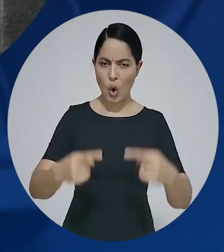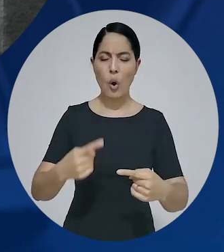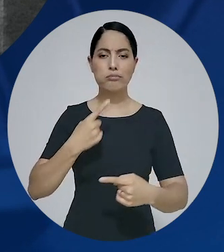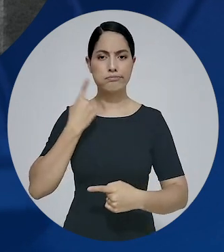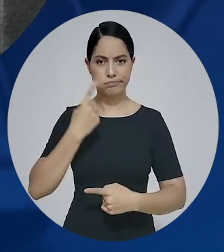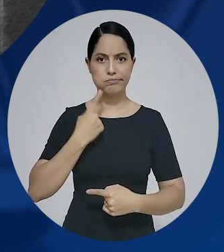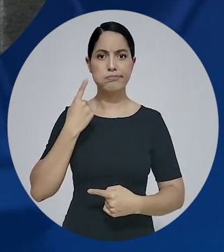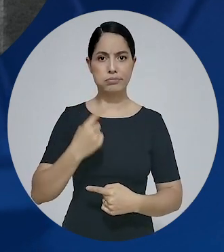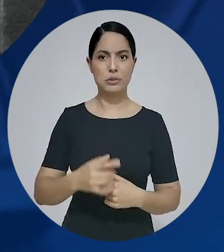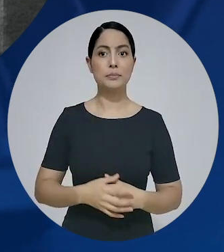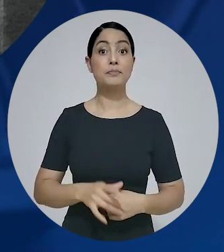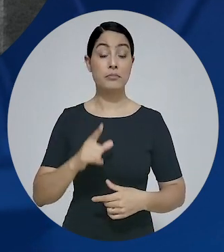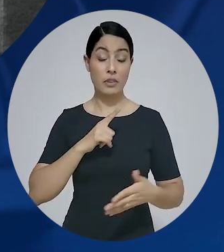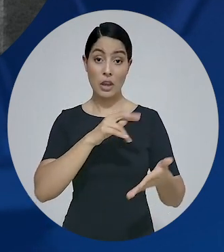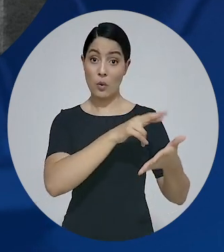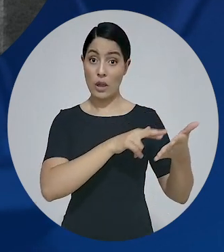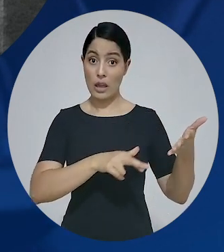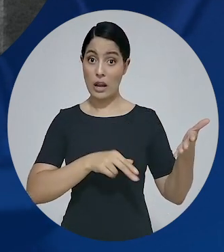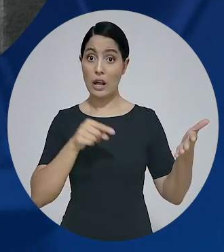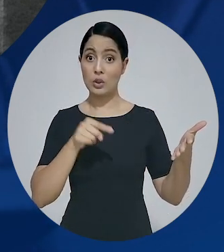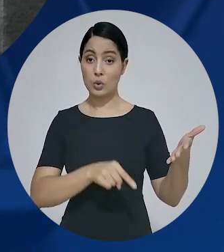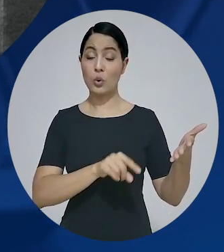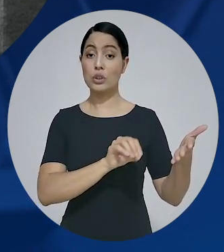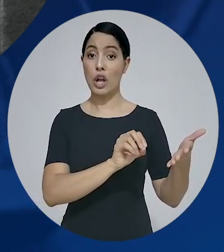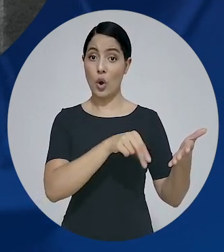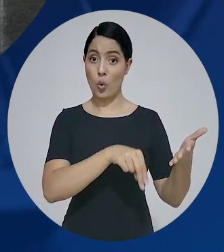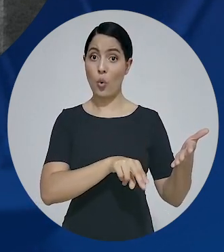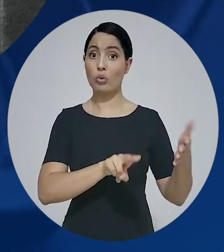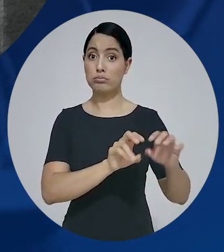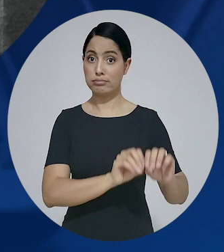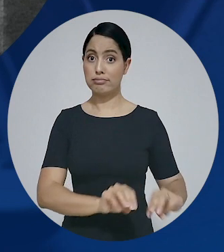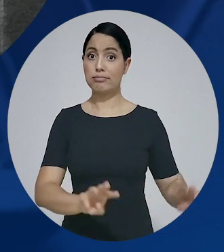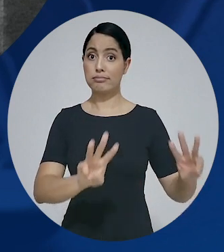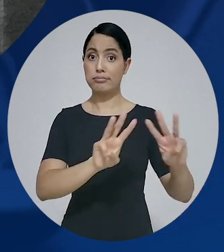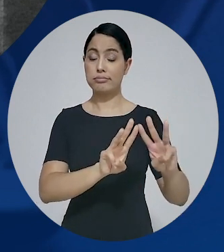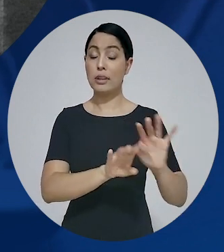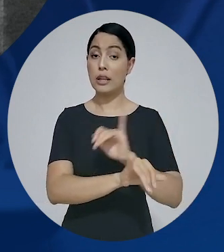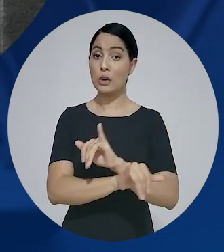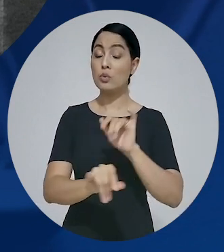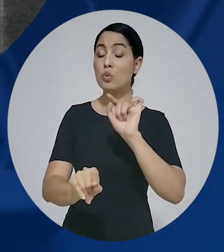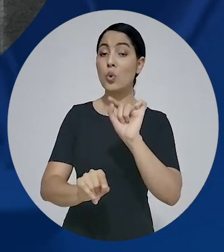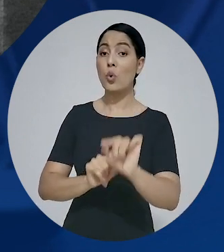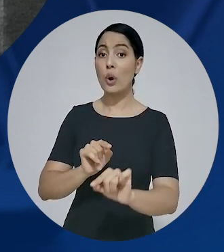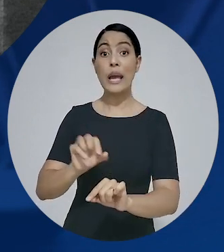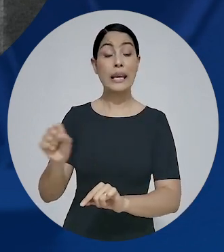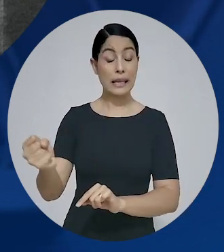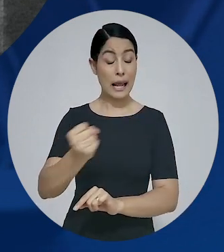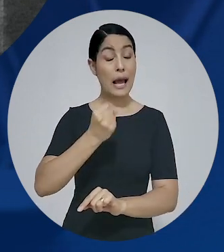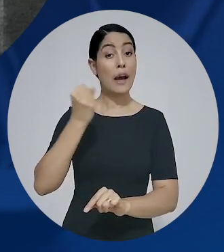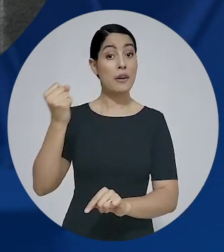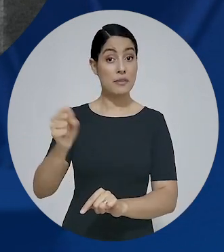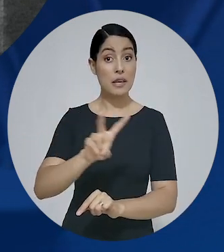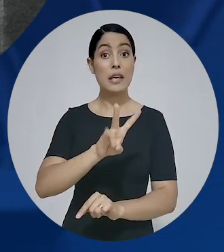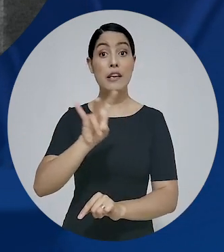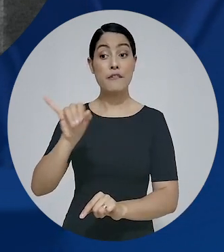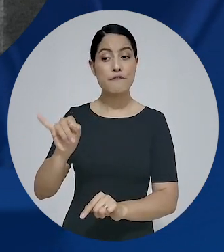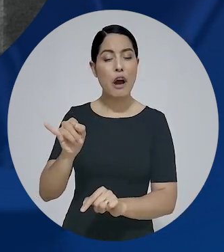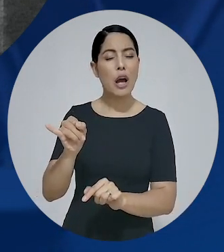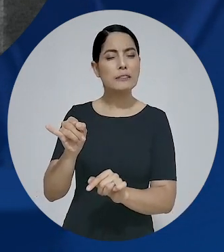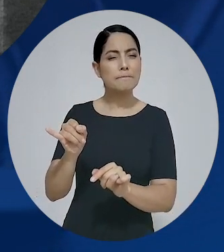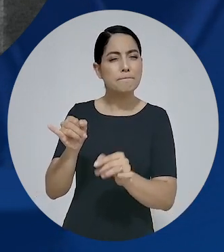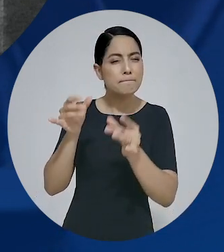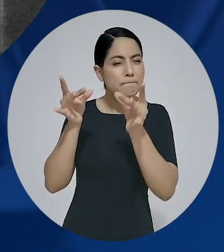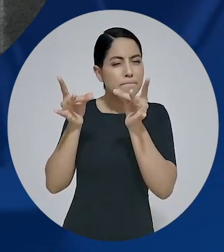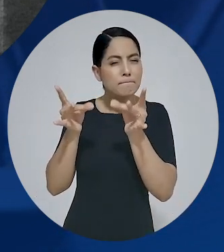advogados. Pelo relator da ONU, foi dito que trata-se de uma situação muito grave e que